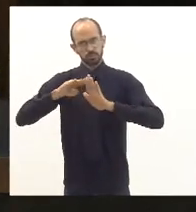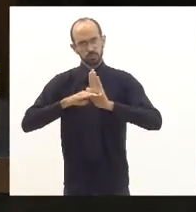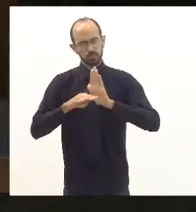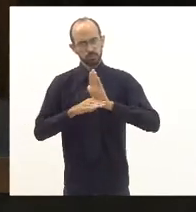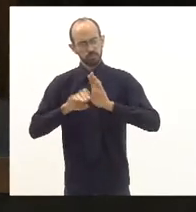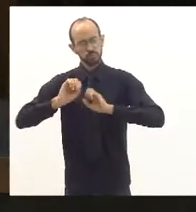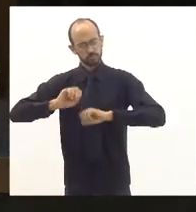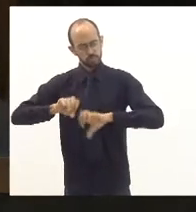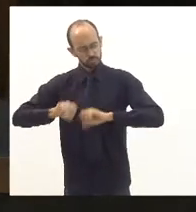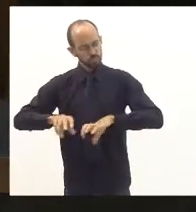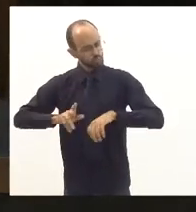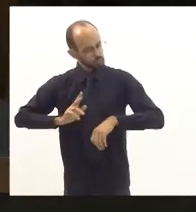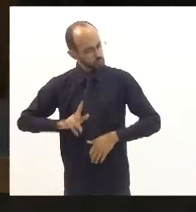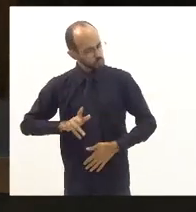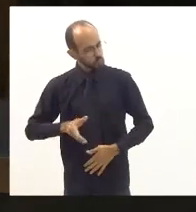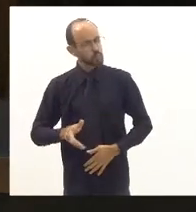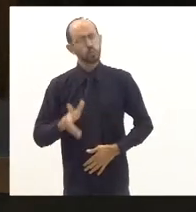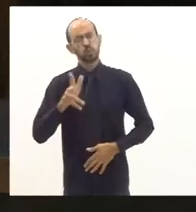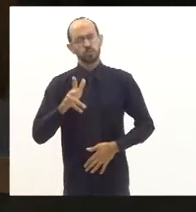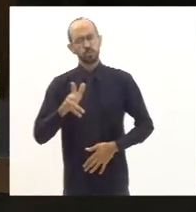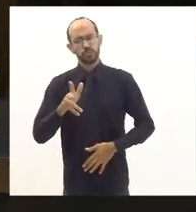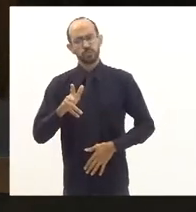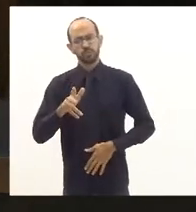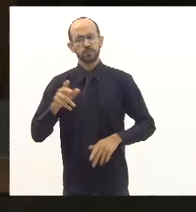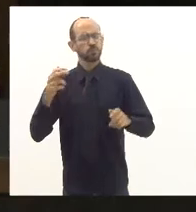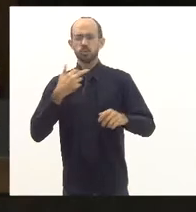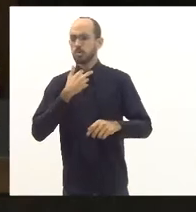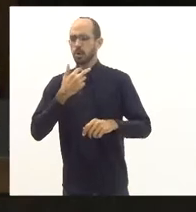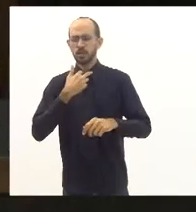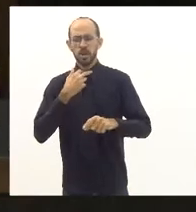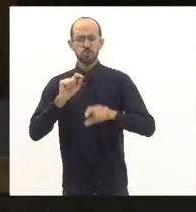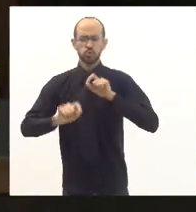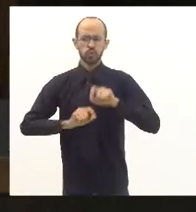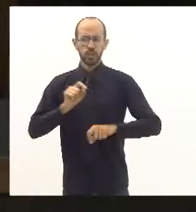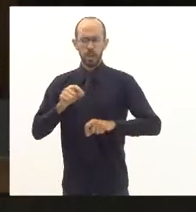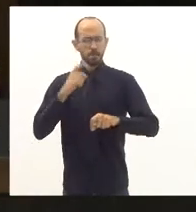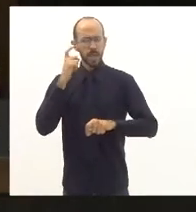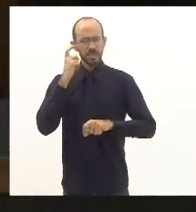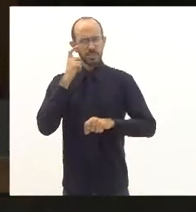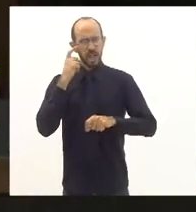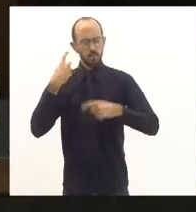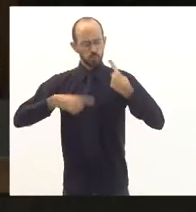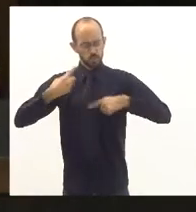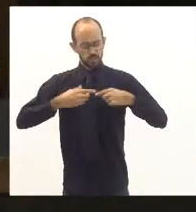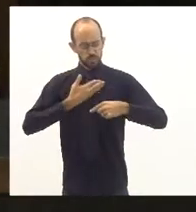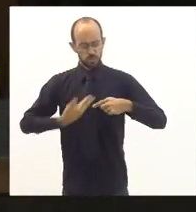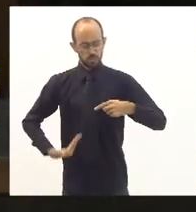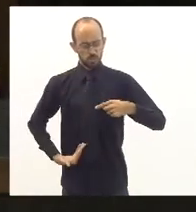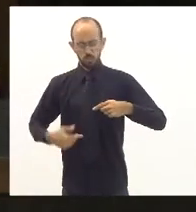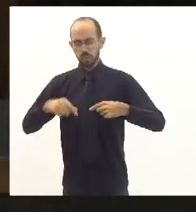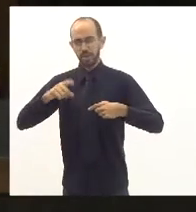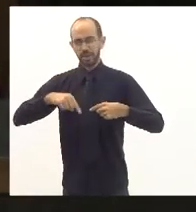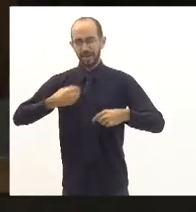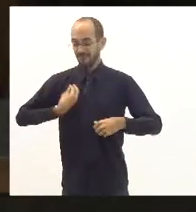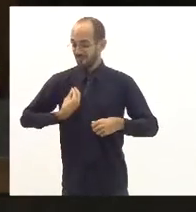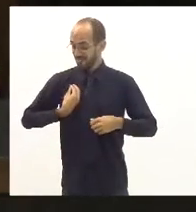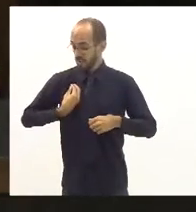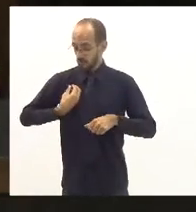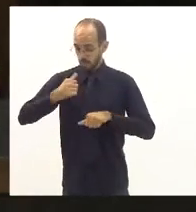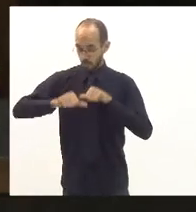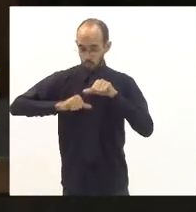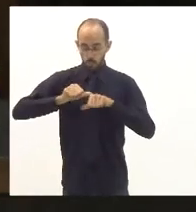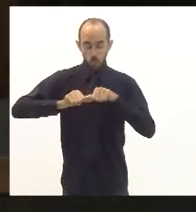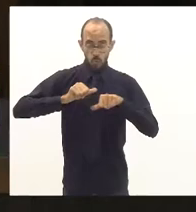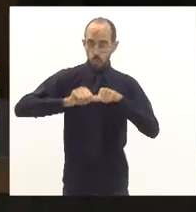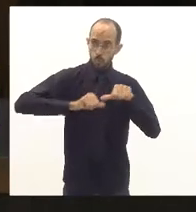deputado, continuada. Não dá para pensar. Política pública é uma coisa viva e que muda o tempo inteiro sem